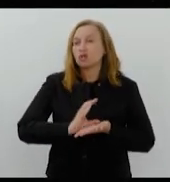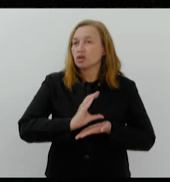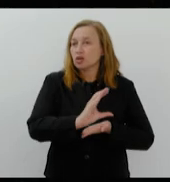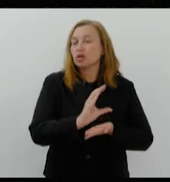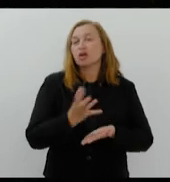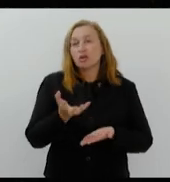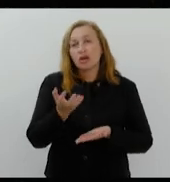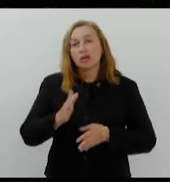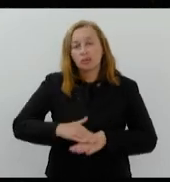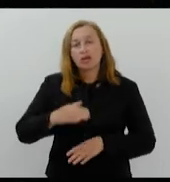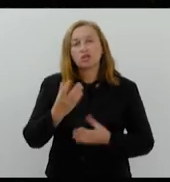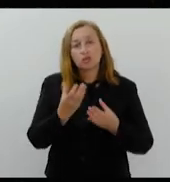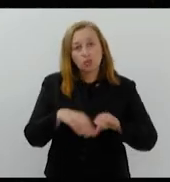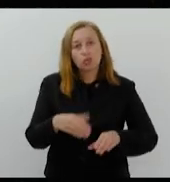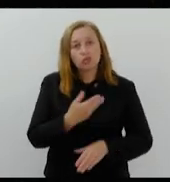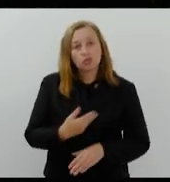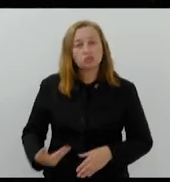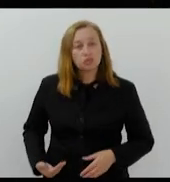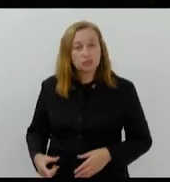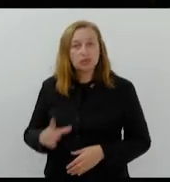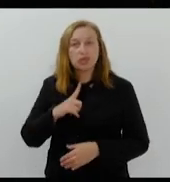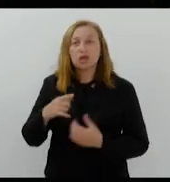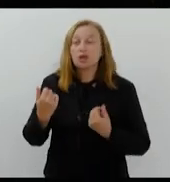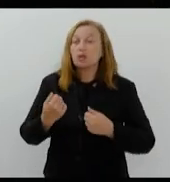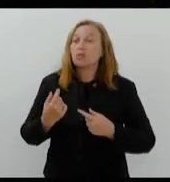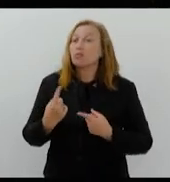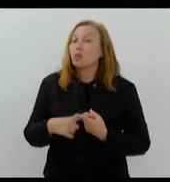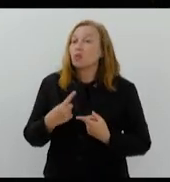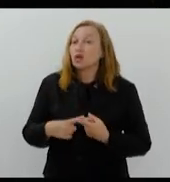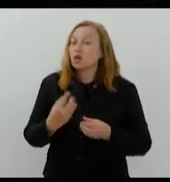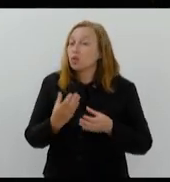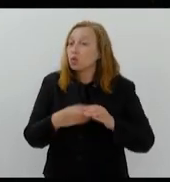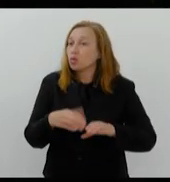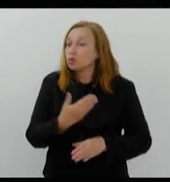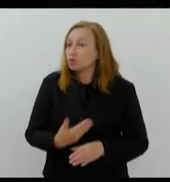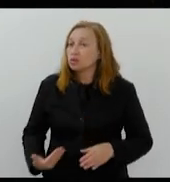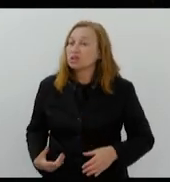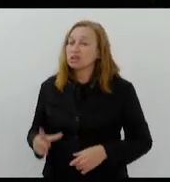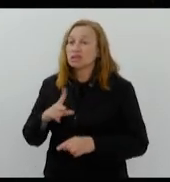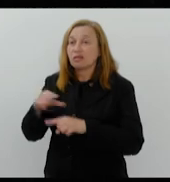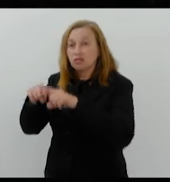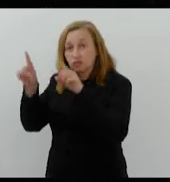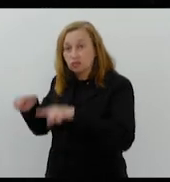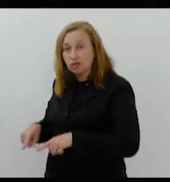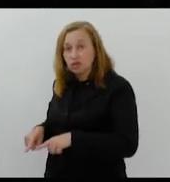concurso público. Porque o concurso público, se eu tiver um funcionário